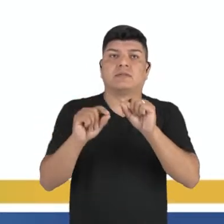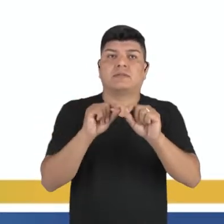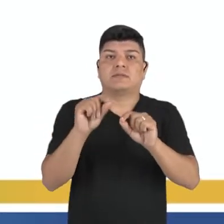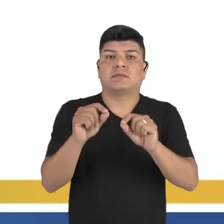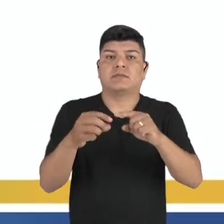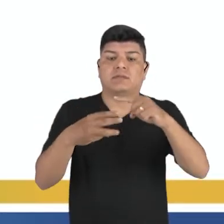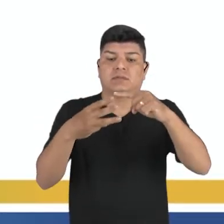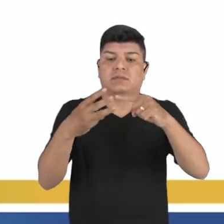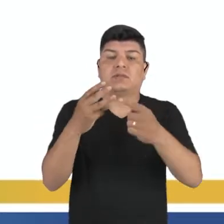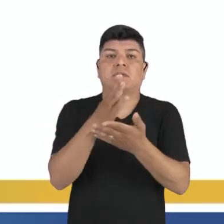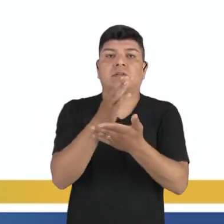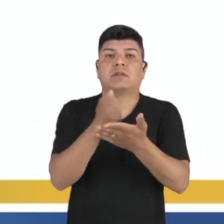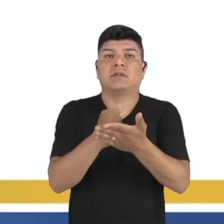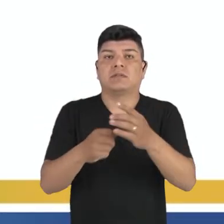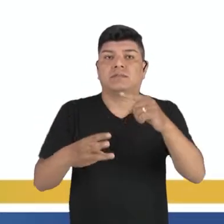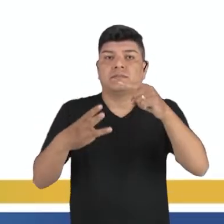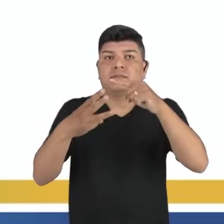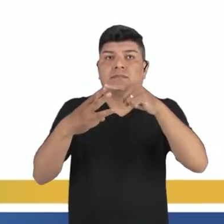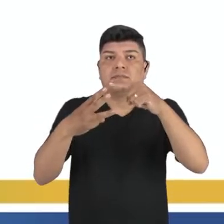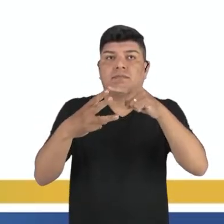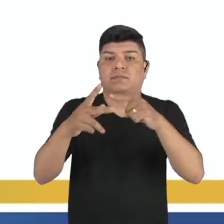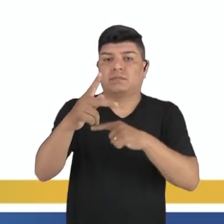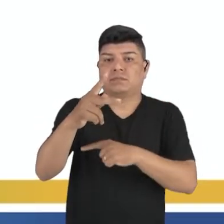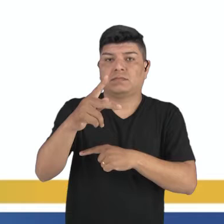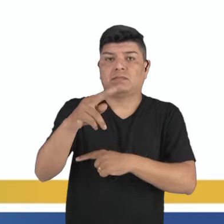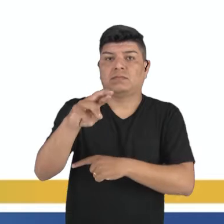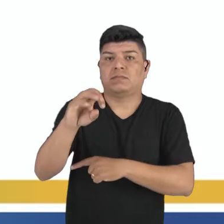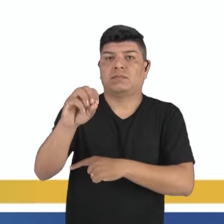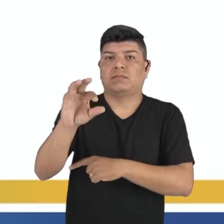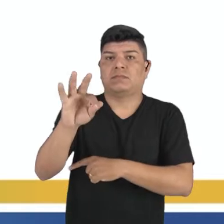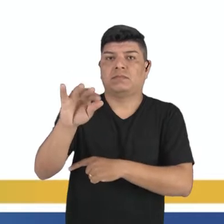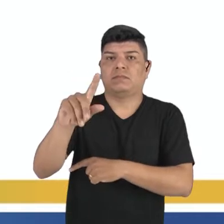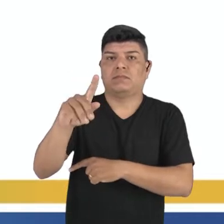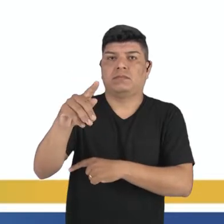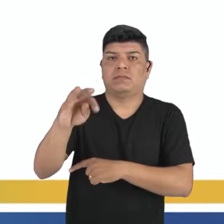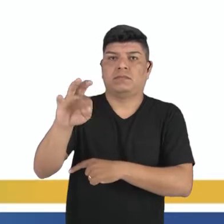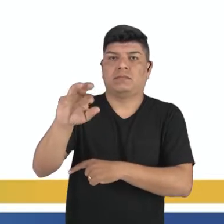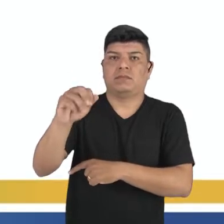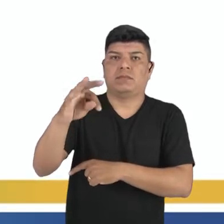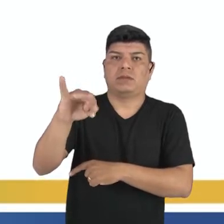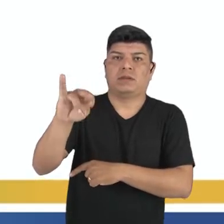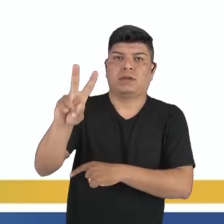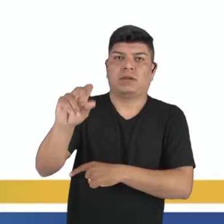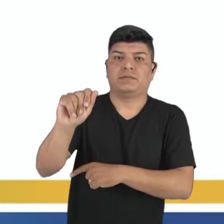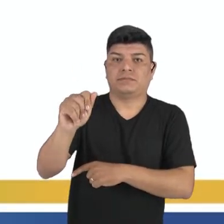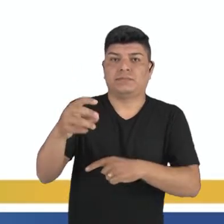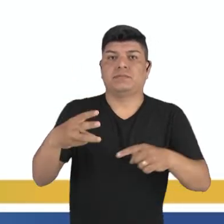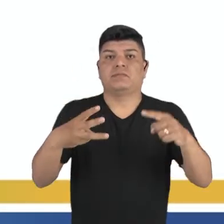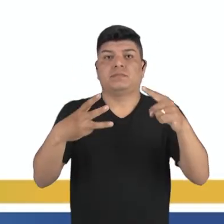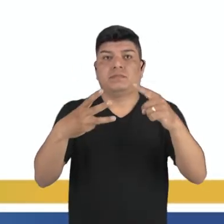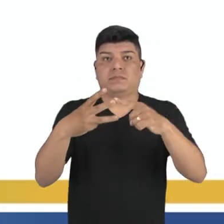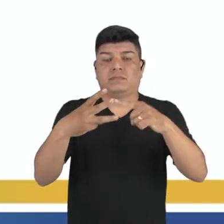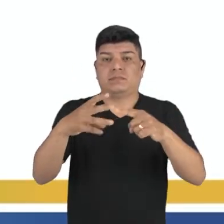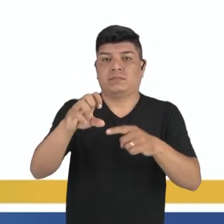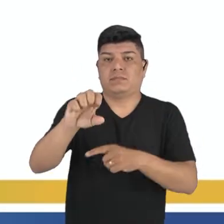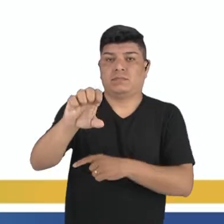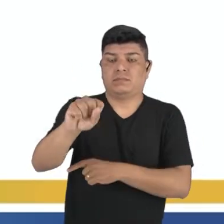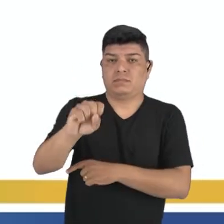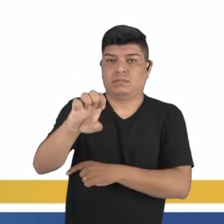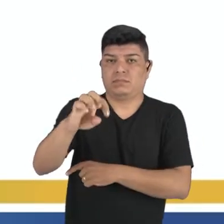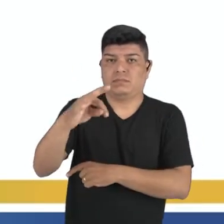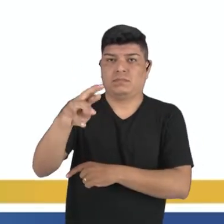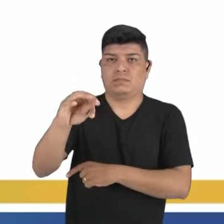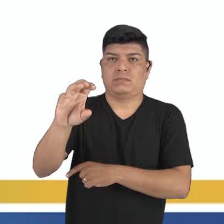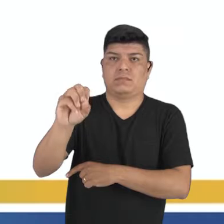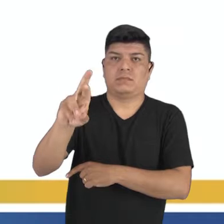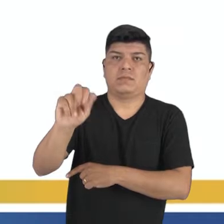dividido em três fases: a proliferativa, a secretora e a fase menstrual, né? E o ciclo menstrual é regulado